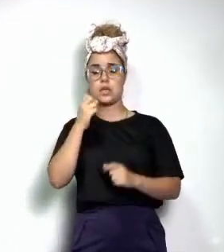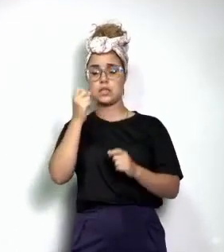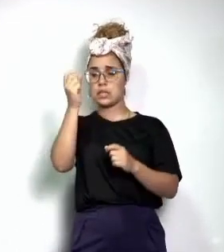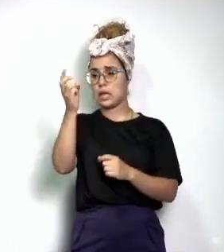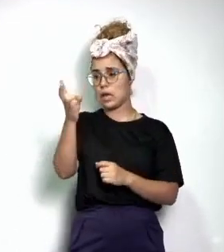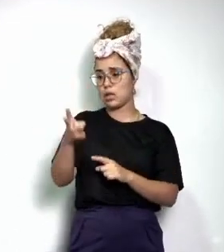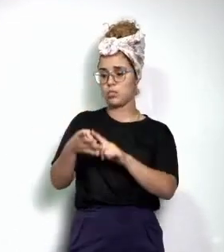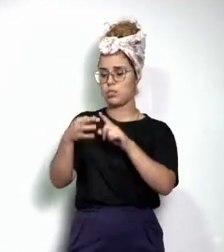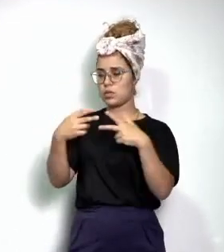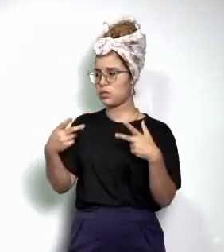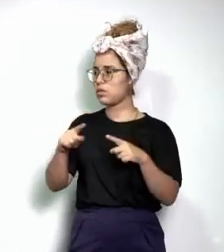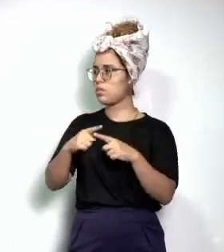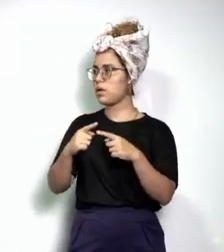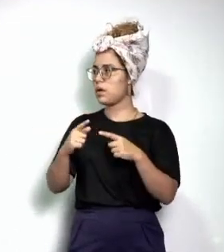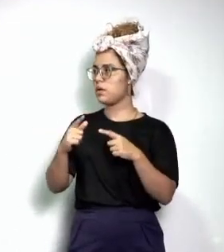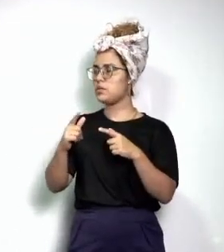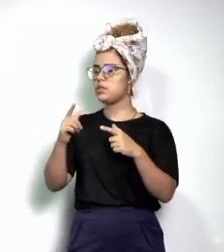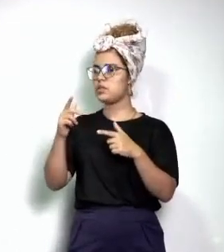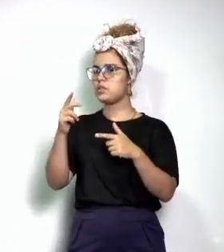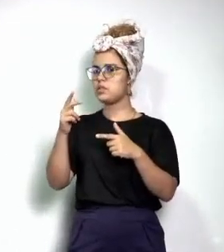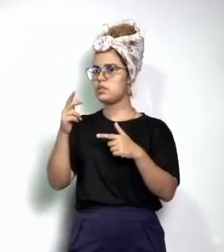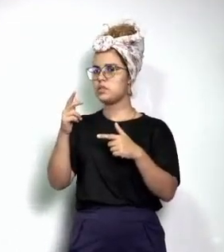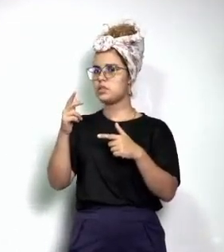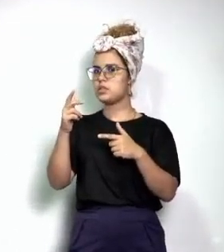coisa, mas a cena é